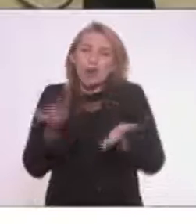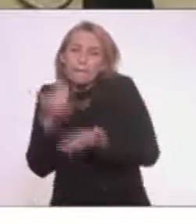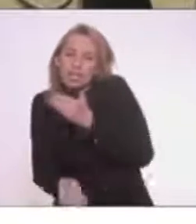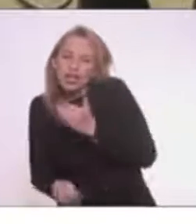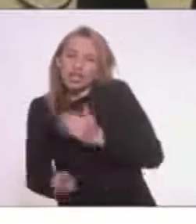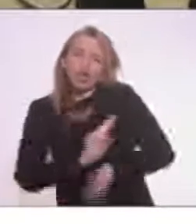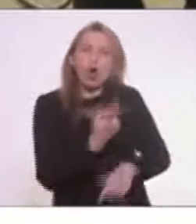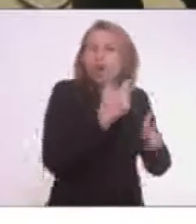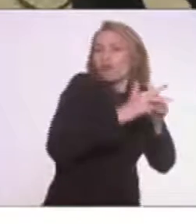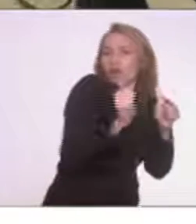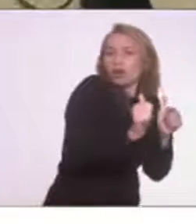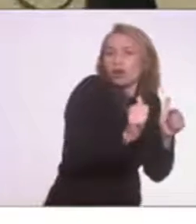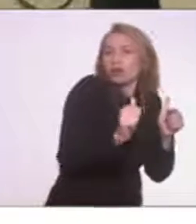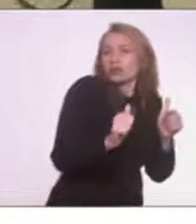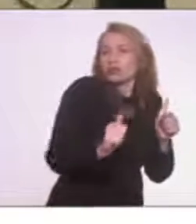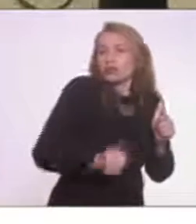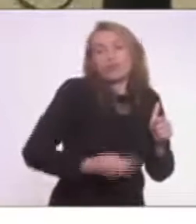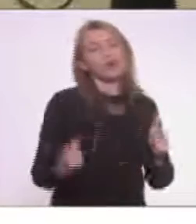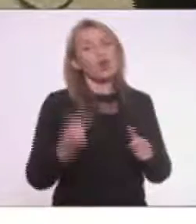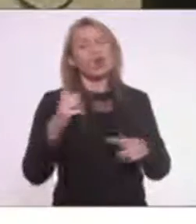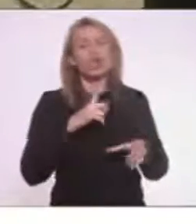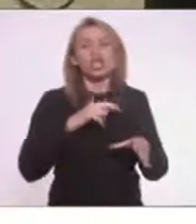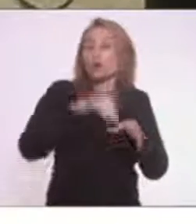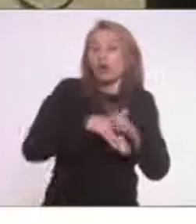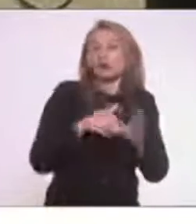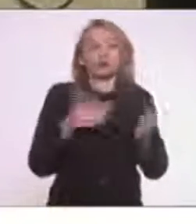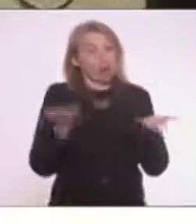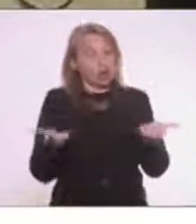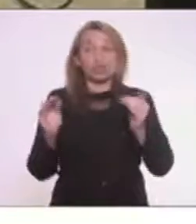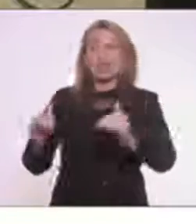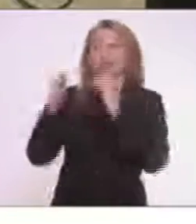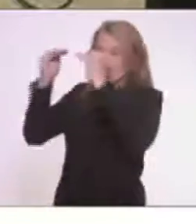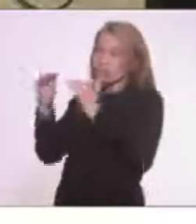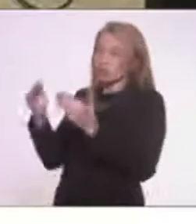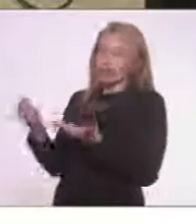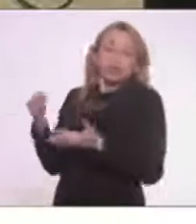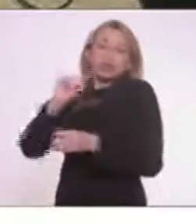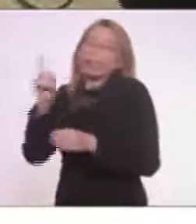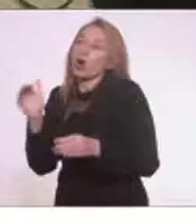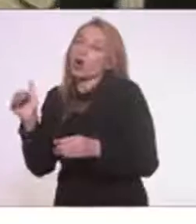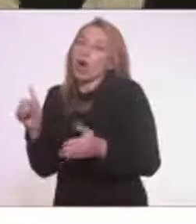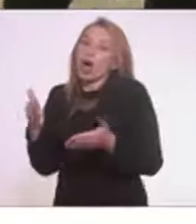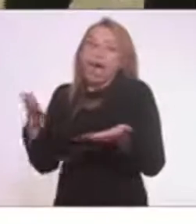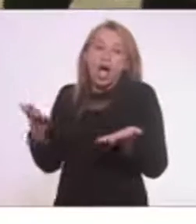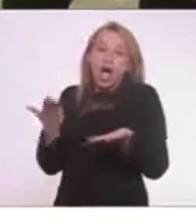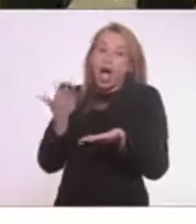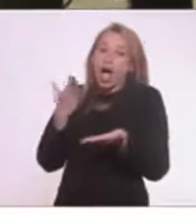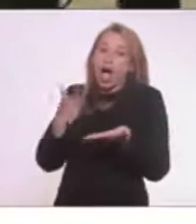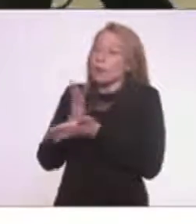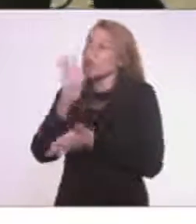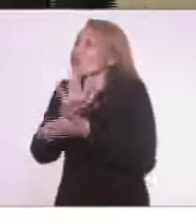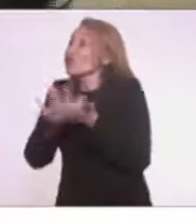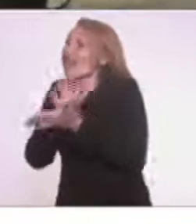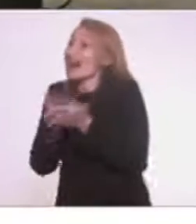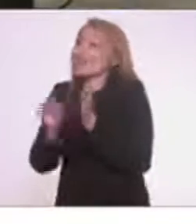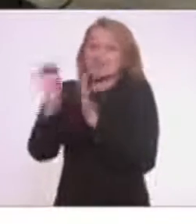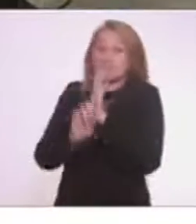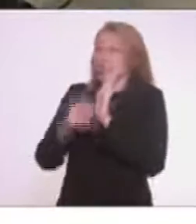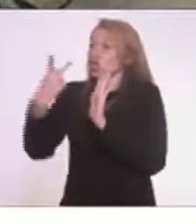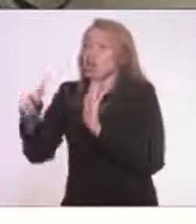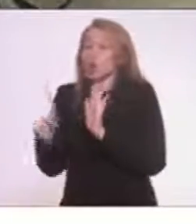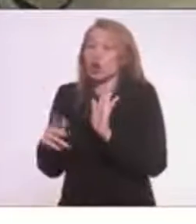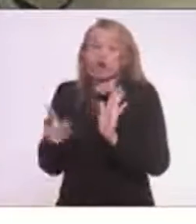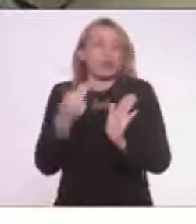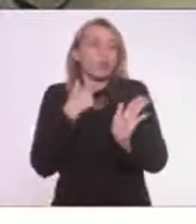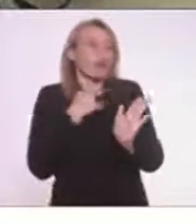perde, e vai ao voto. Então, se Vossa Excelência não aprovou nenhum destaque de Vossa Excelência, não pode dizer que um texto